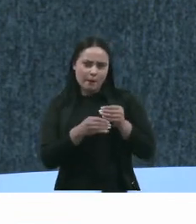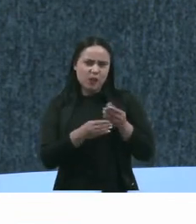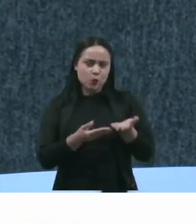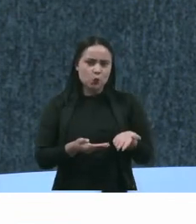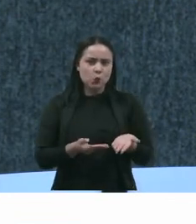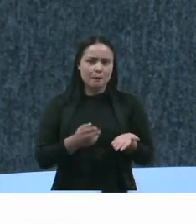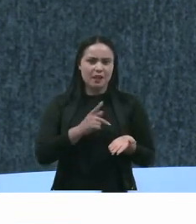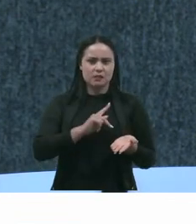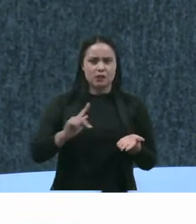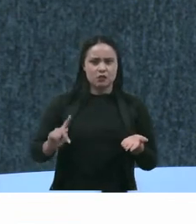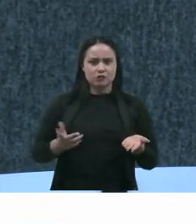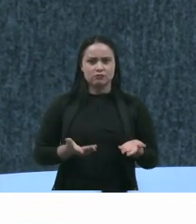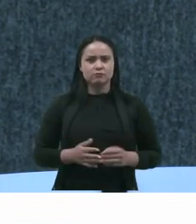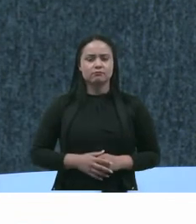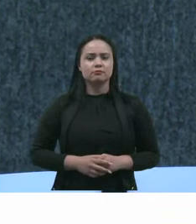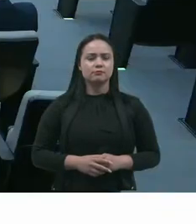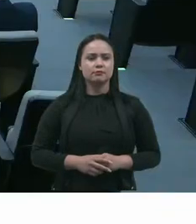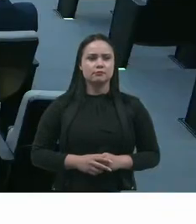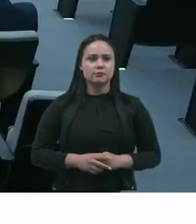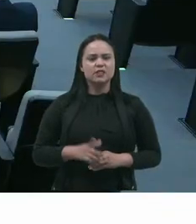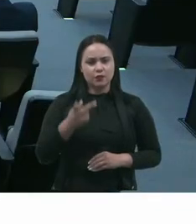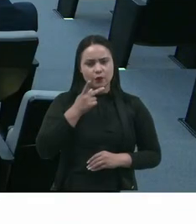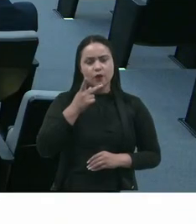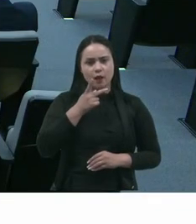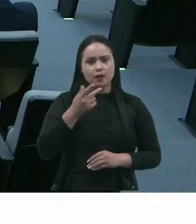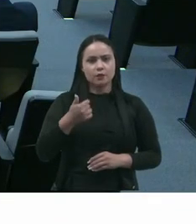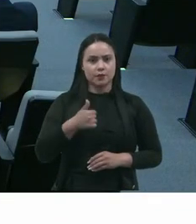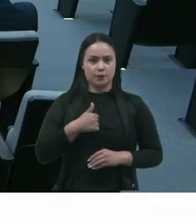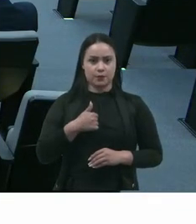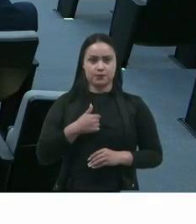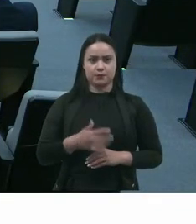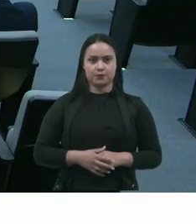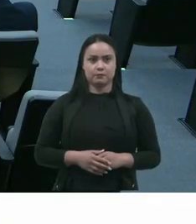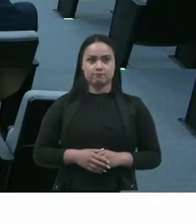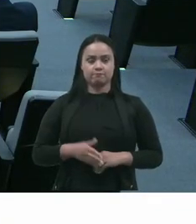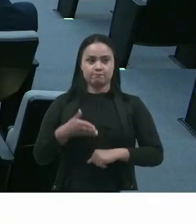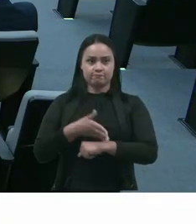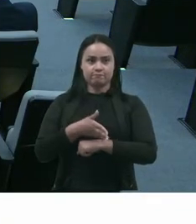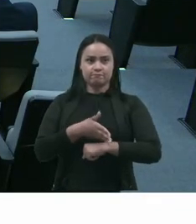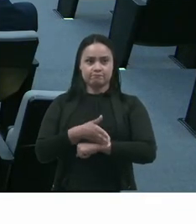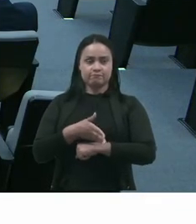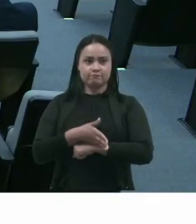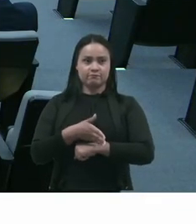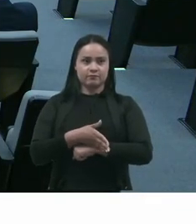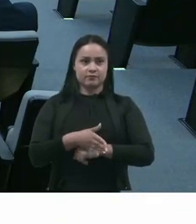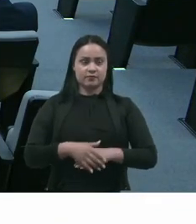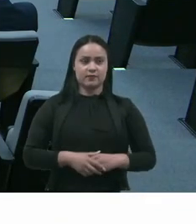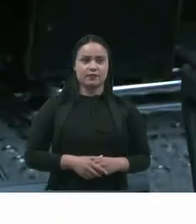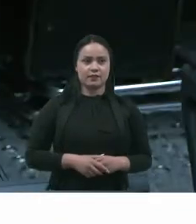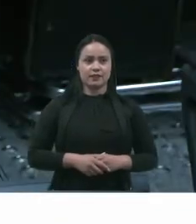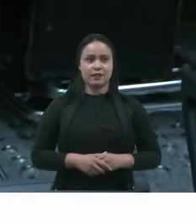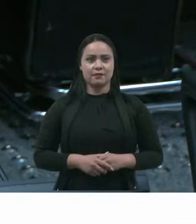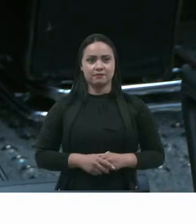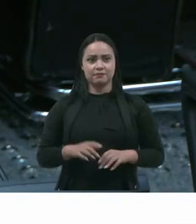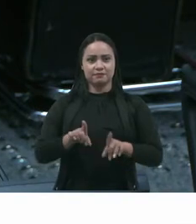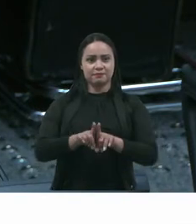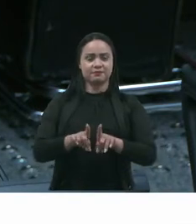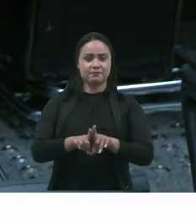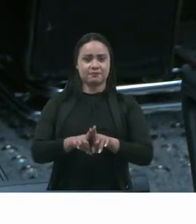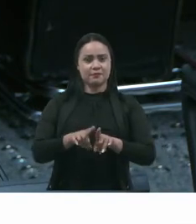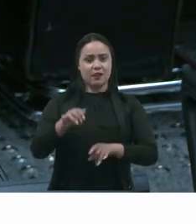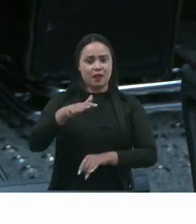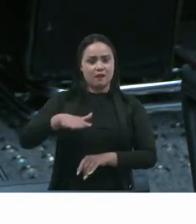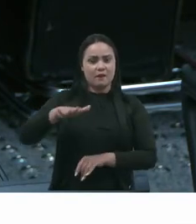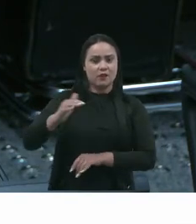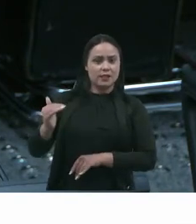senhora presidente, ao que foi dito. Eu nem adentrei a essa questão, cito, sim, um voto, inclusive, da lavra de